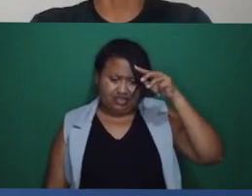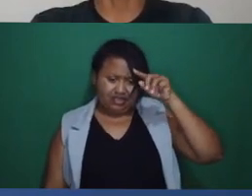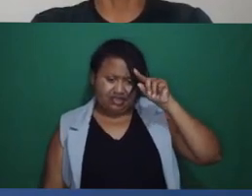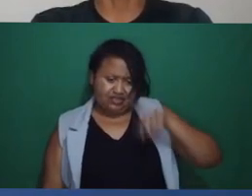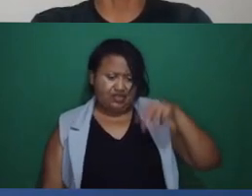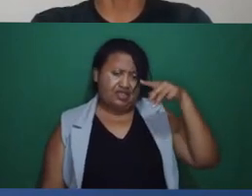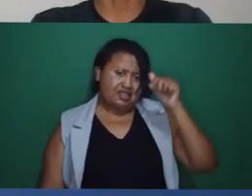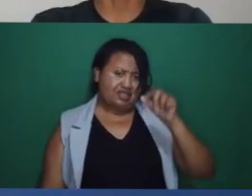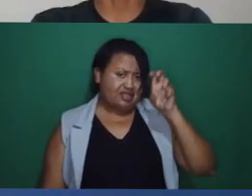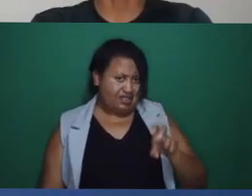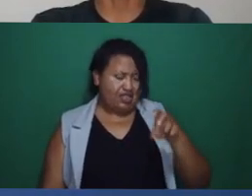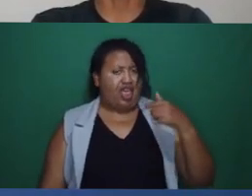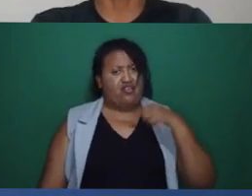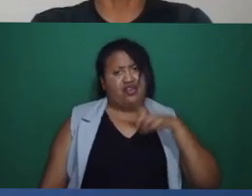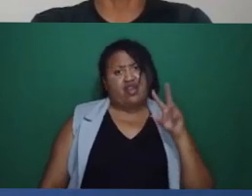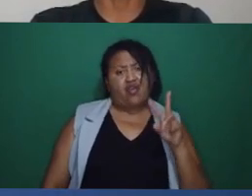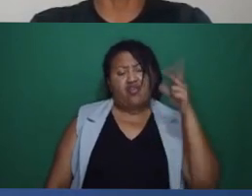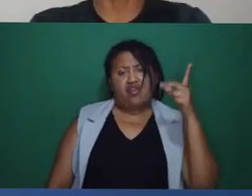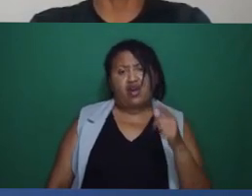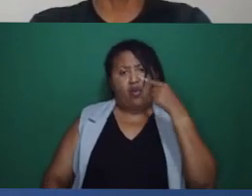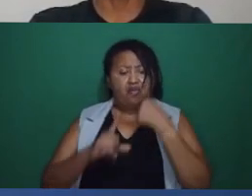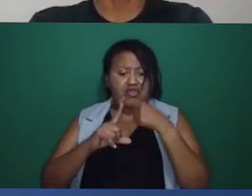com um valor positivo de 6,5